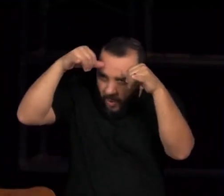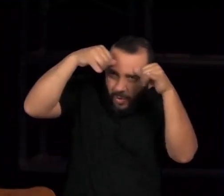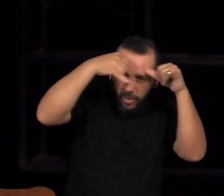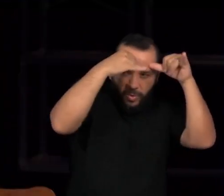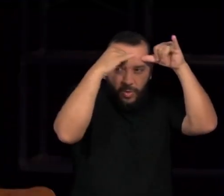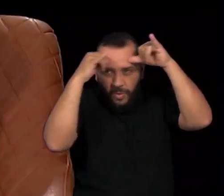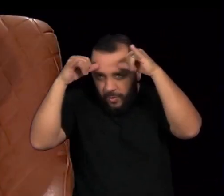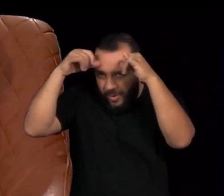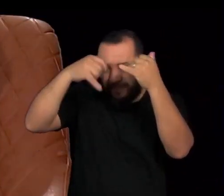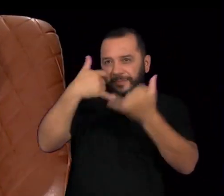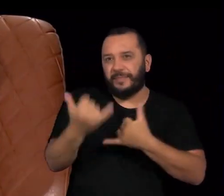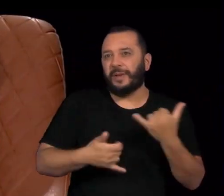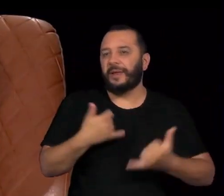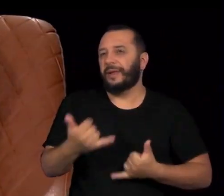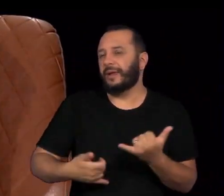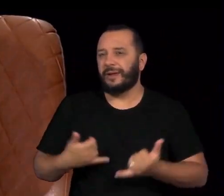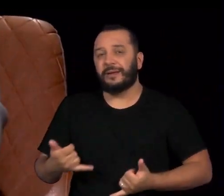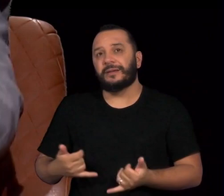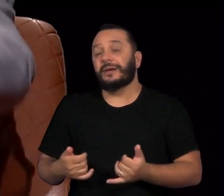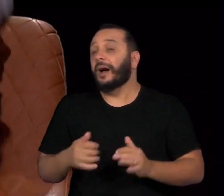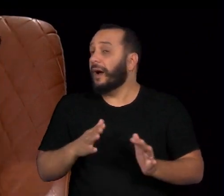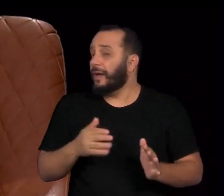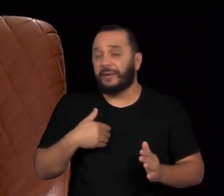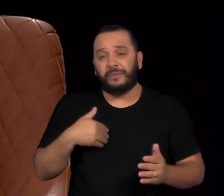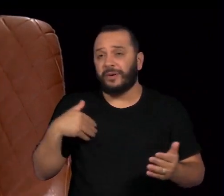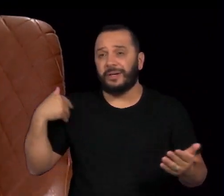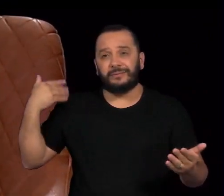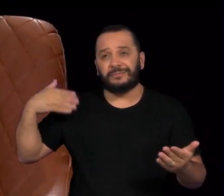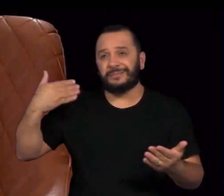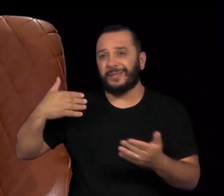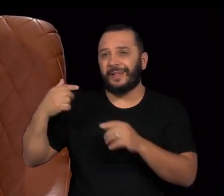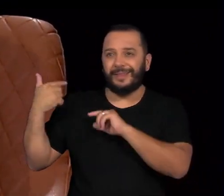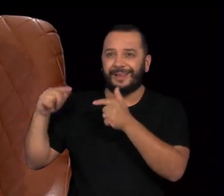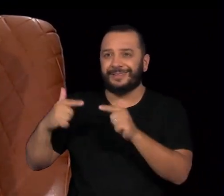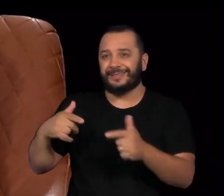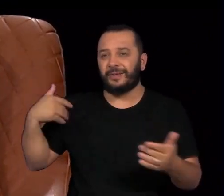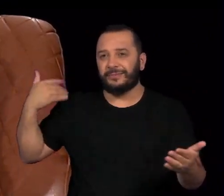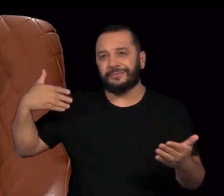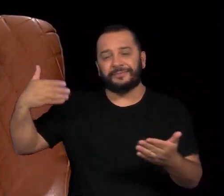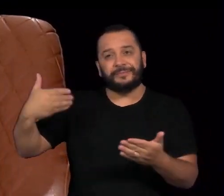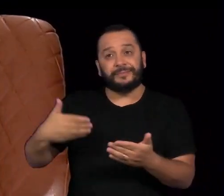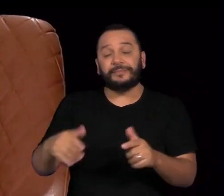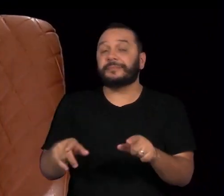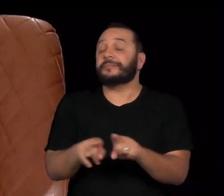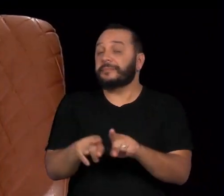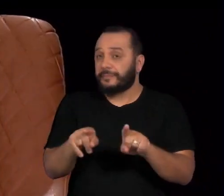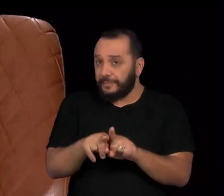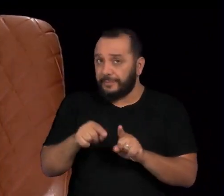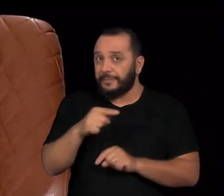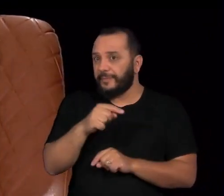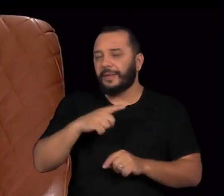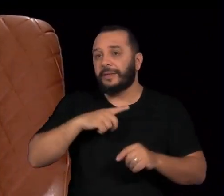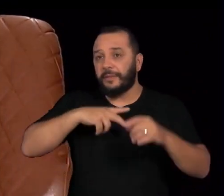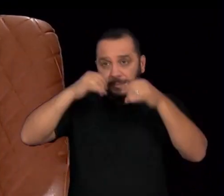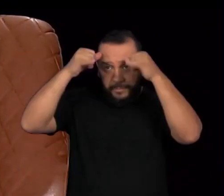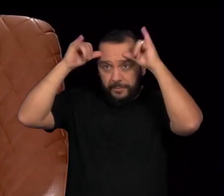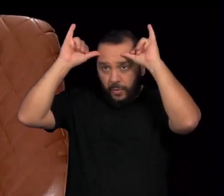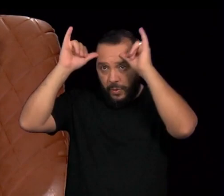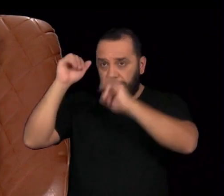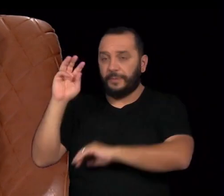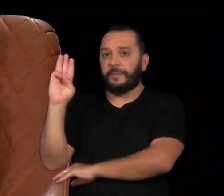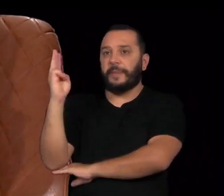isso foi se firmando foi foi ficando né E depois também há um devocional que existe por exemplo no boi lá do Maranhão